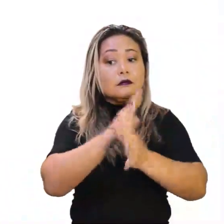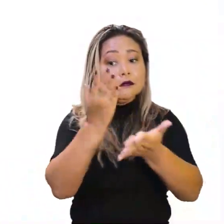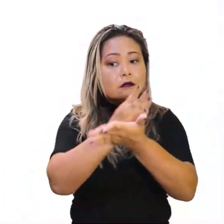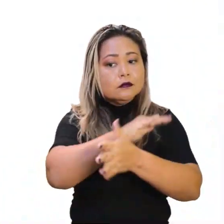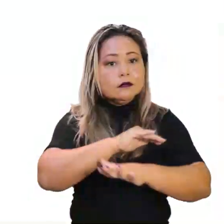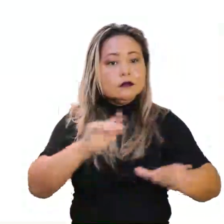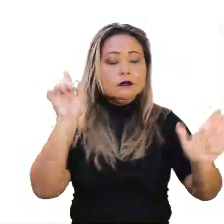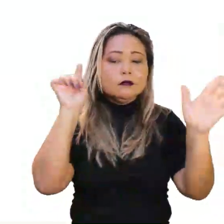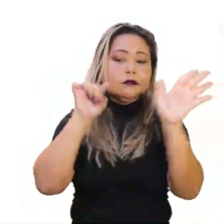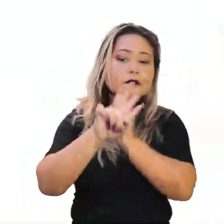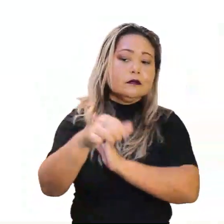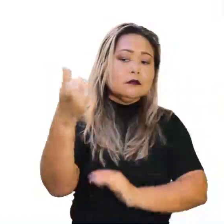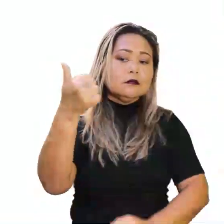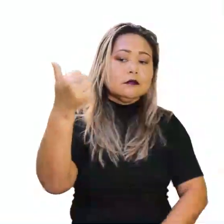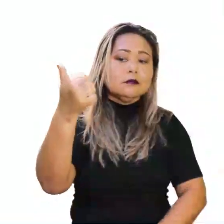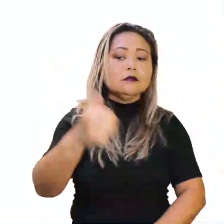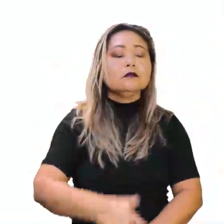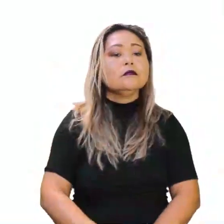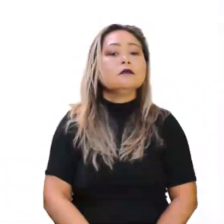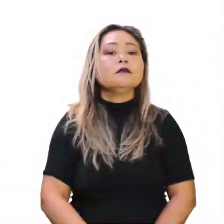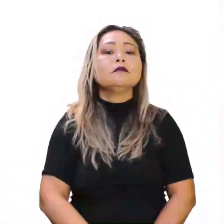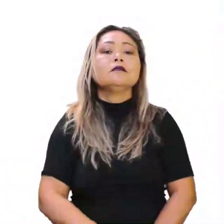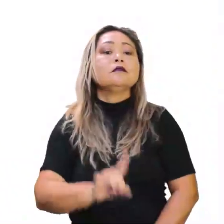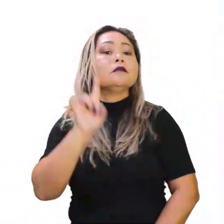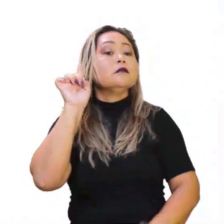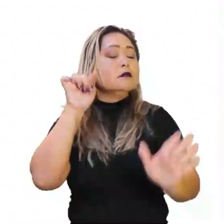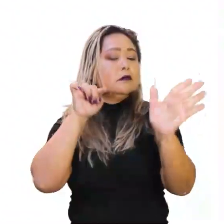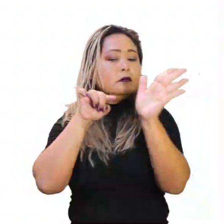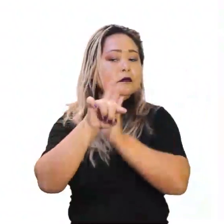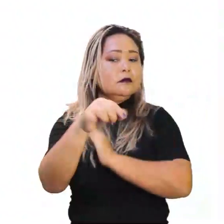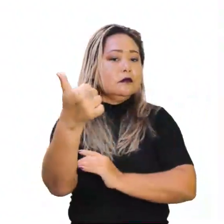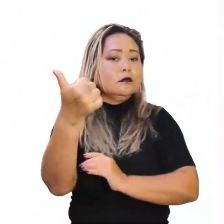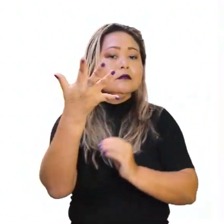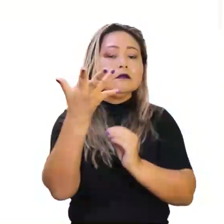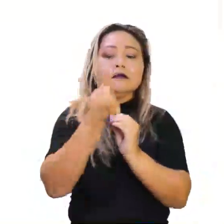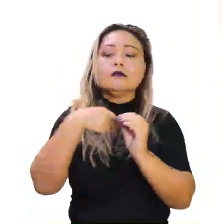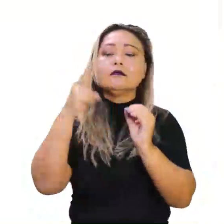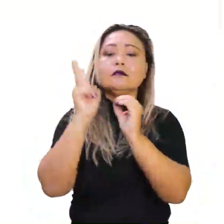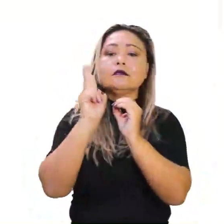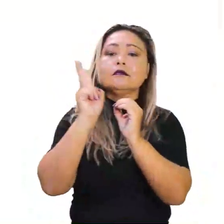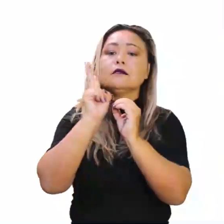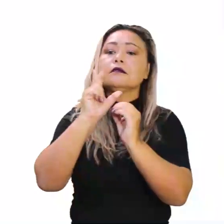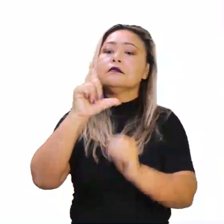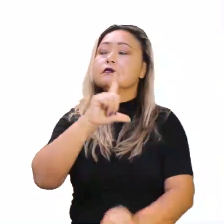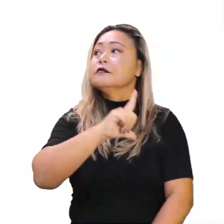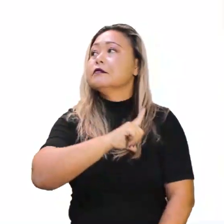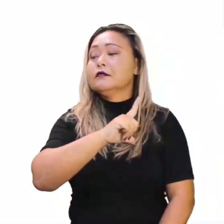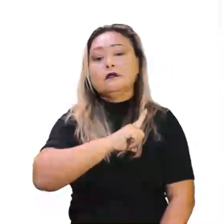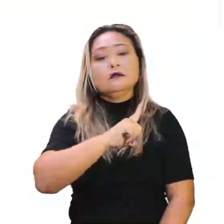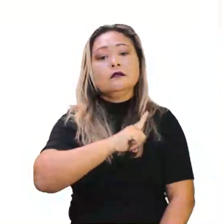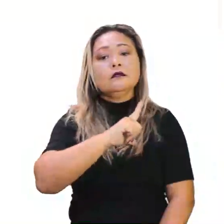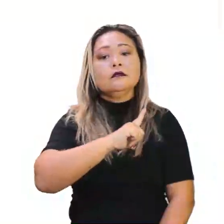para a primeira questão. A questão 1 é sobre a arte indígena. Está presente